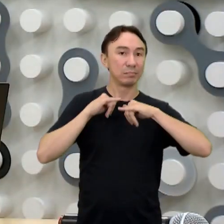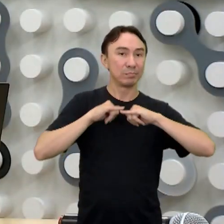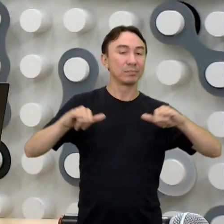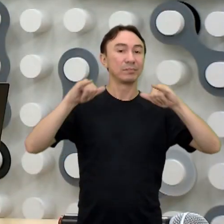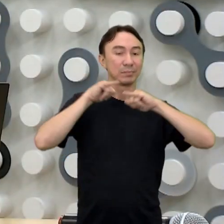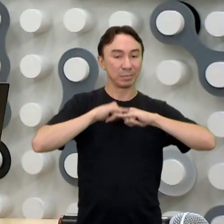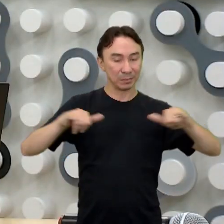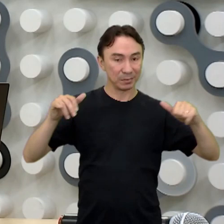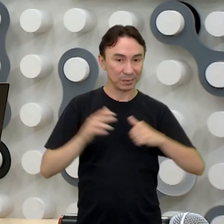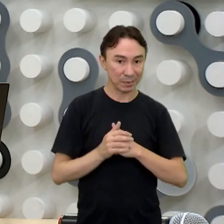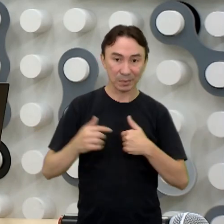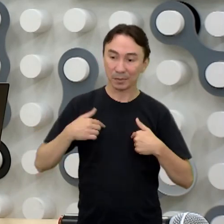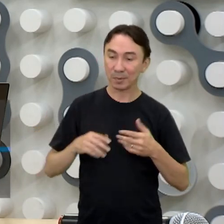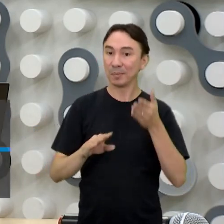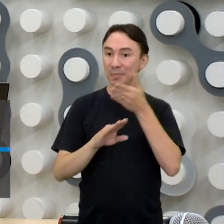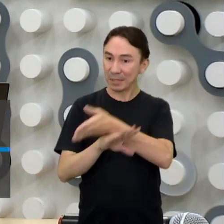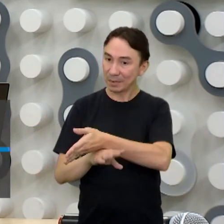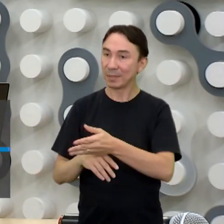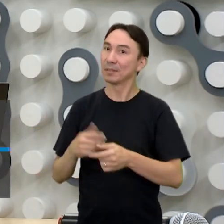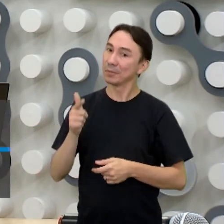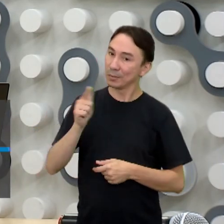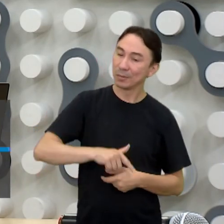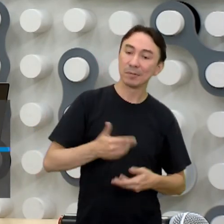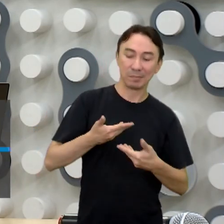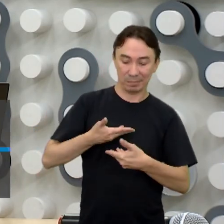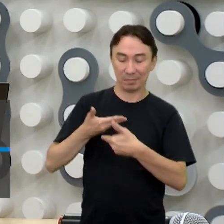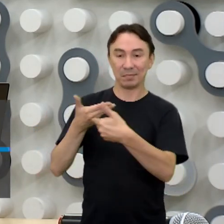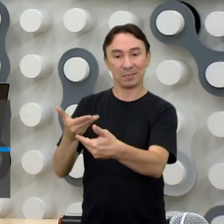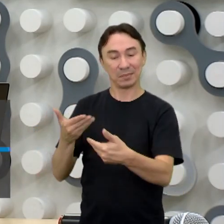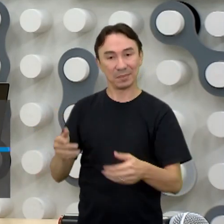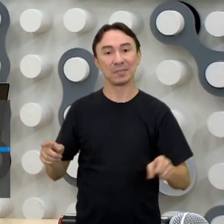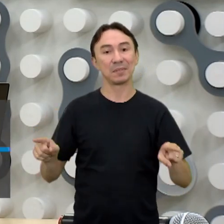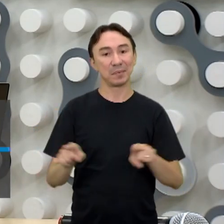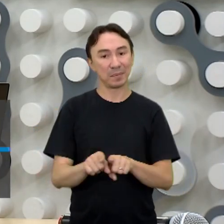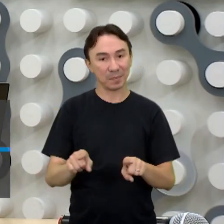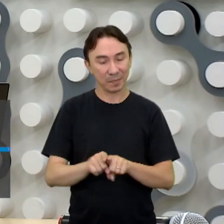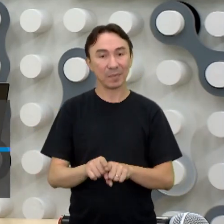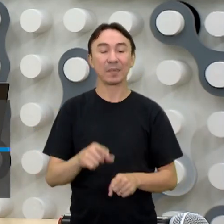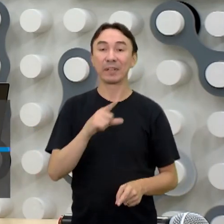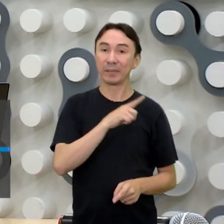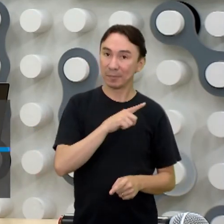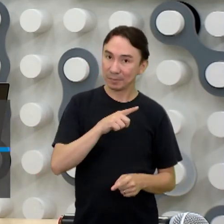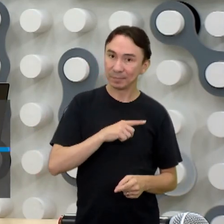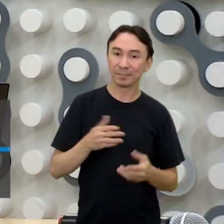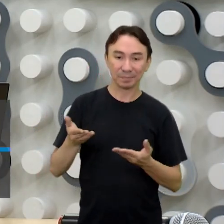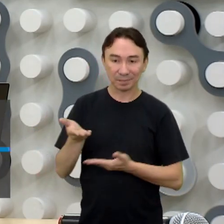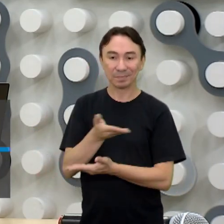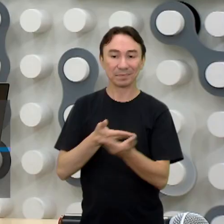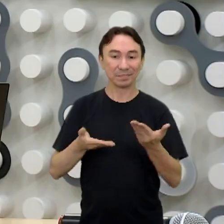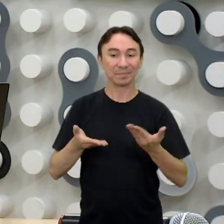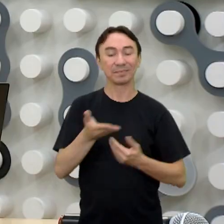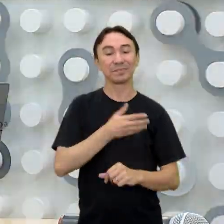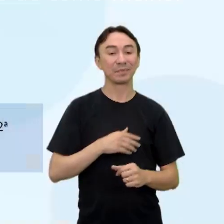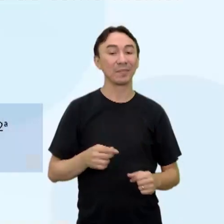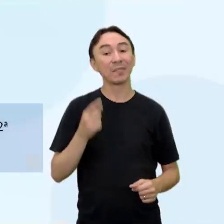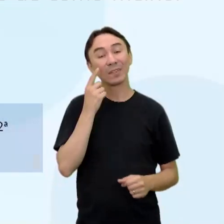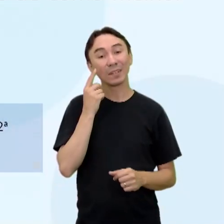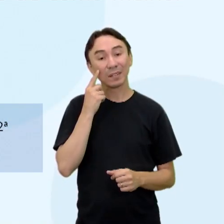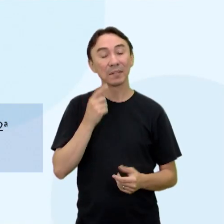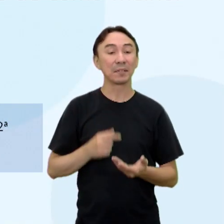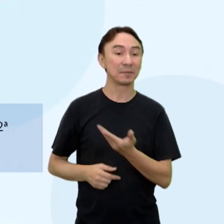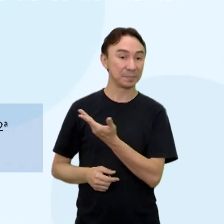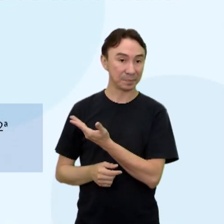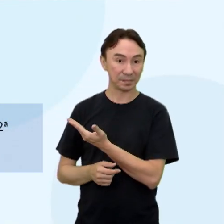for convidado. E eles serão convidados para participar nessa, porque sempre há a interação. Então, na tela, o nosso eixo estruturante e o